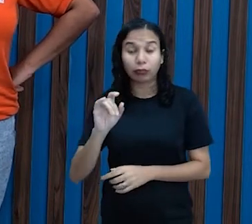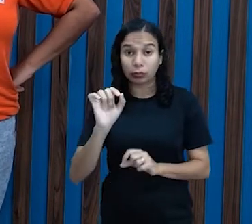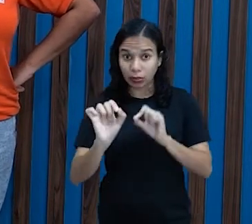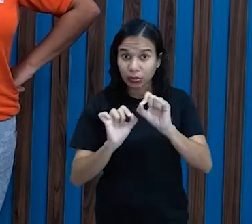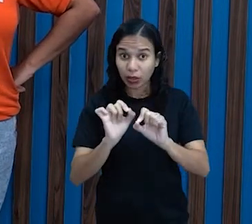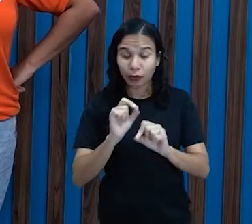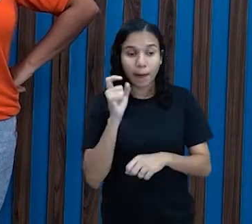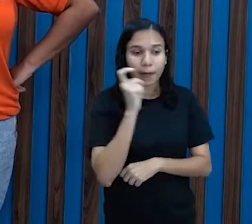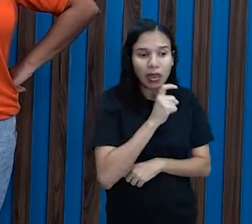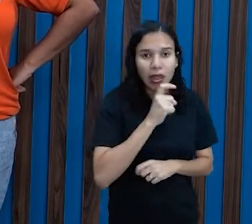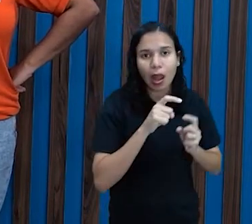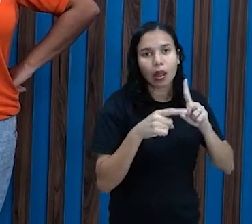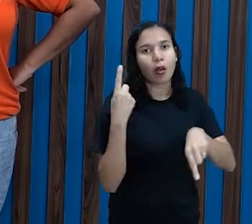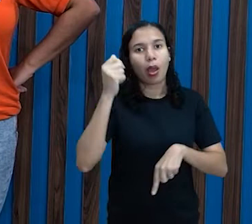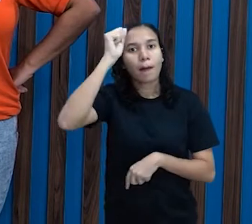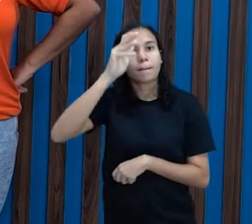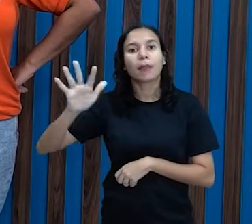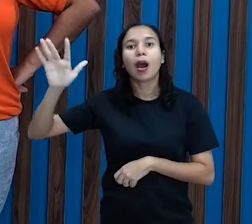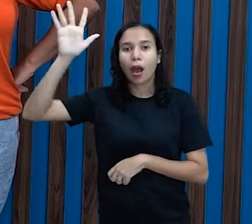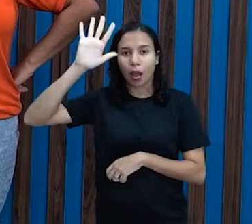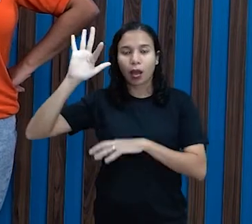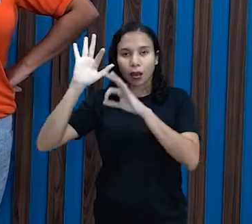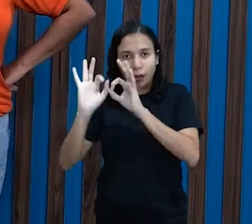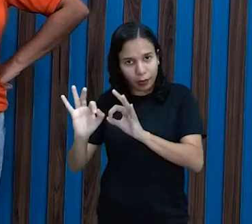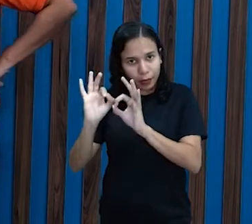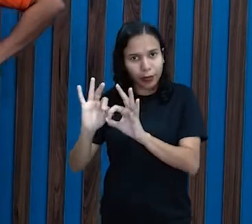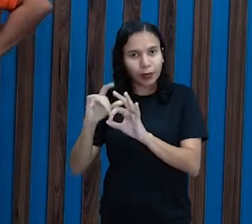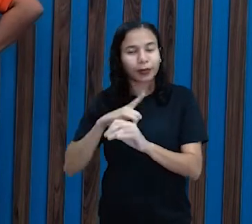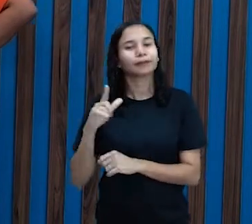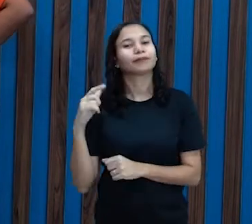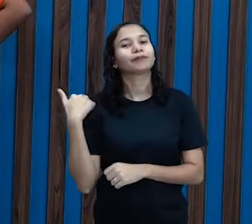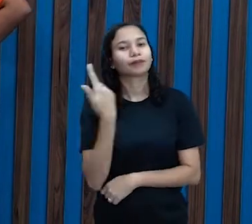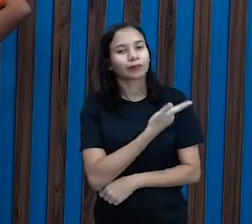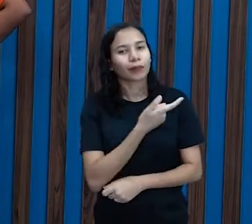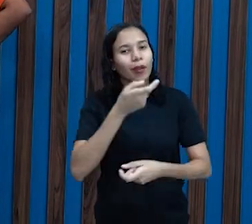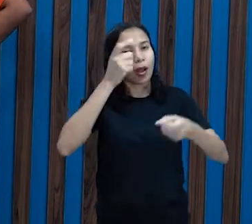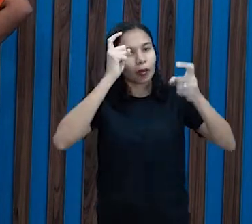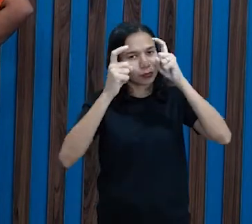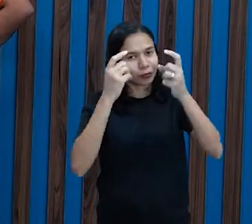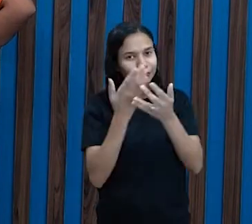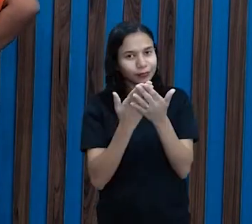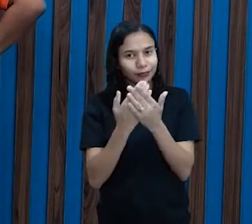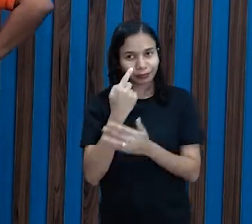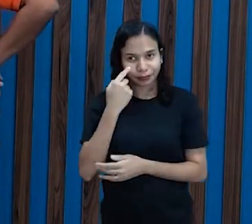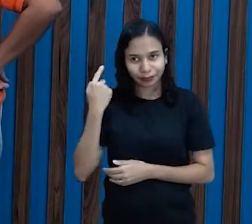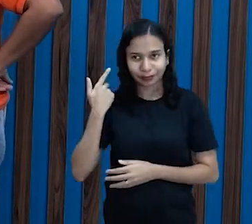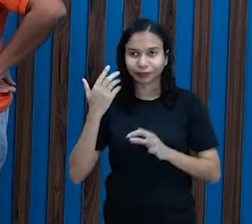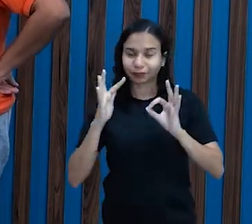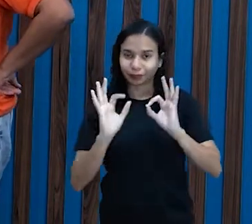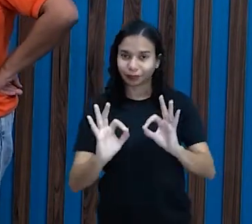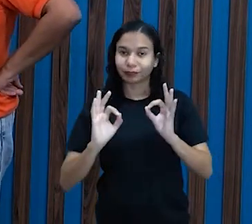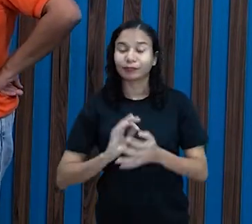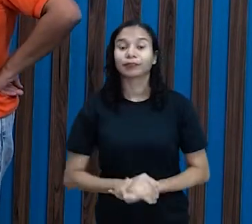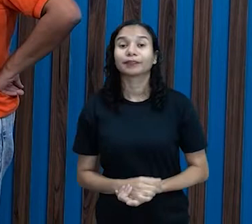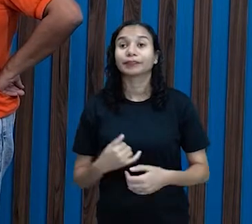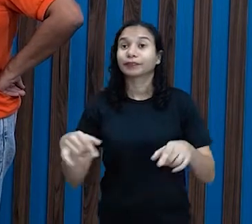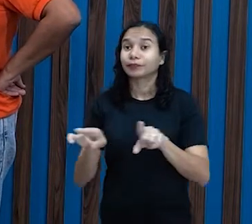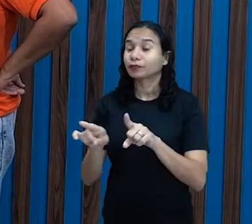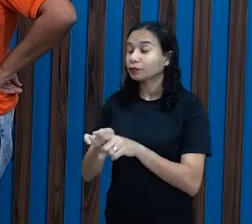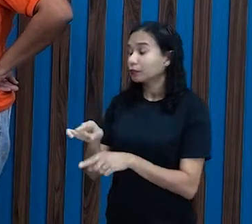e mentira com a ficção. Lembram que a gente já teve essa discussão aula passada? E